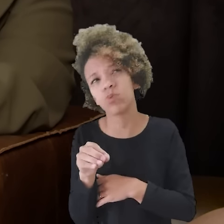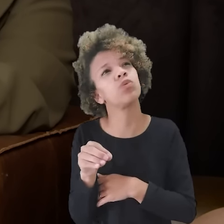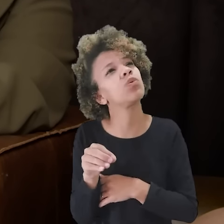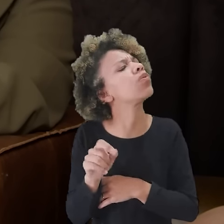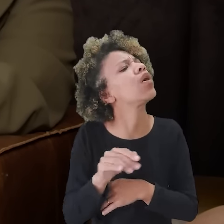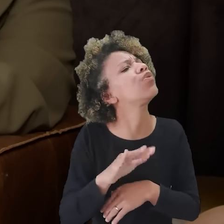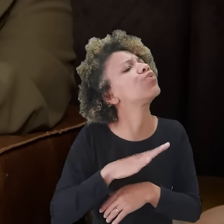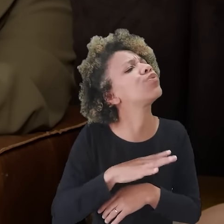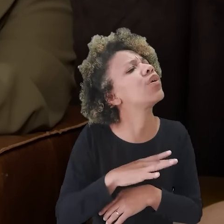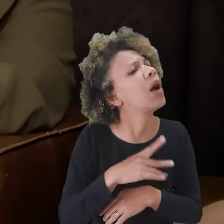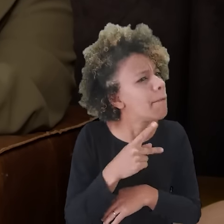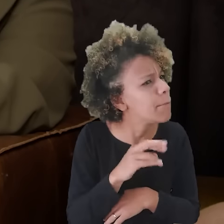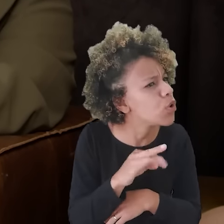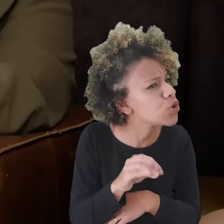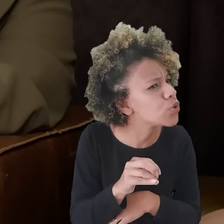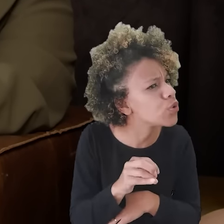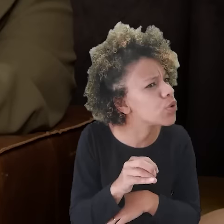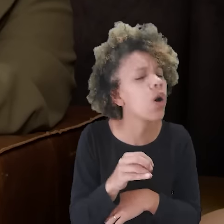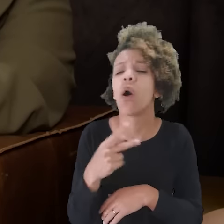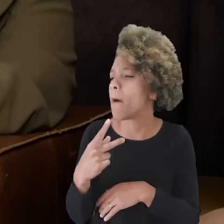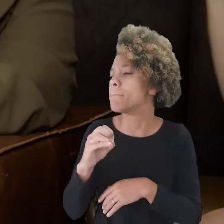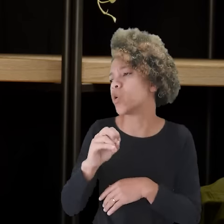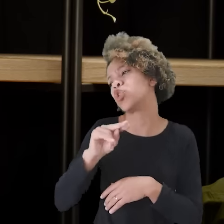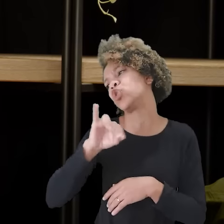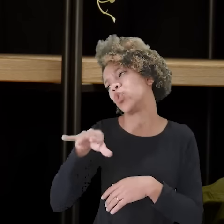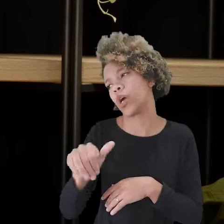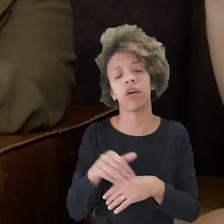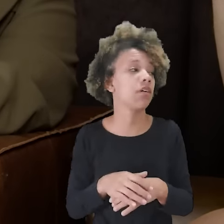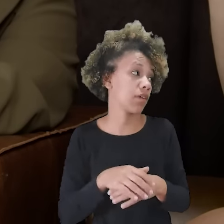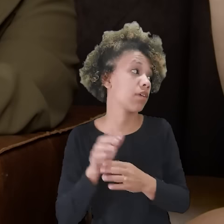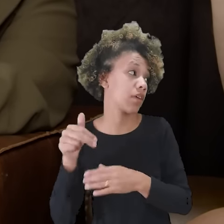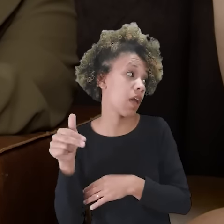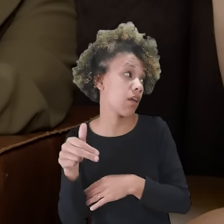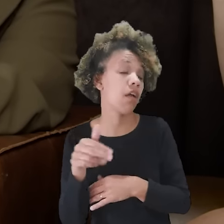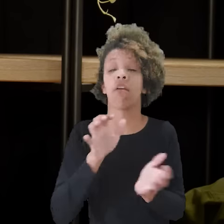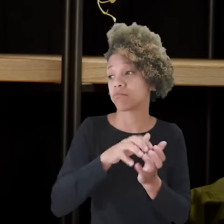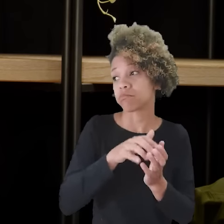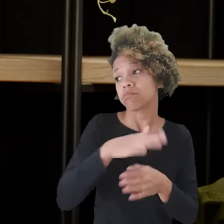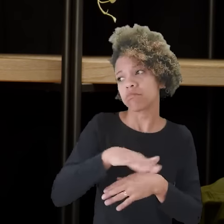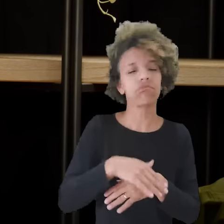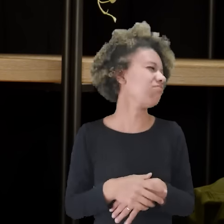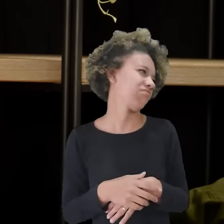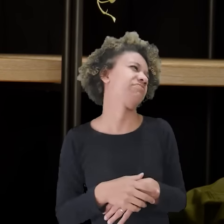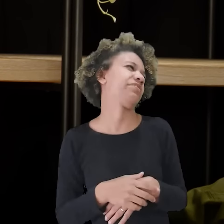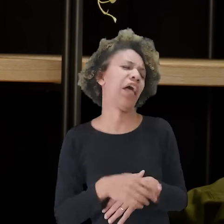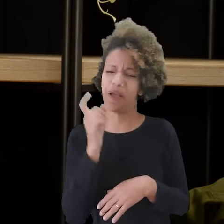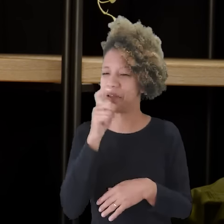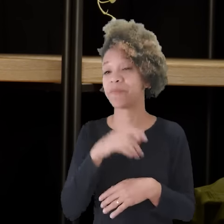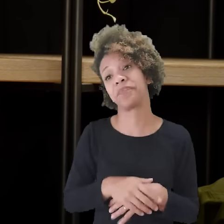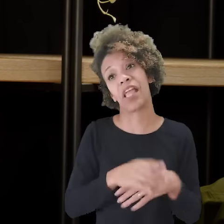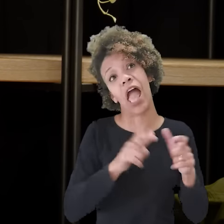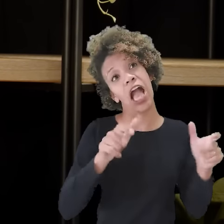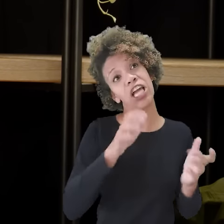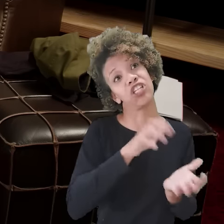Como é o nome da cidade que é a mesma de pontos né aí mesmo de Porto que é de Pernambuco que é a grande recife Vocês são muito me dizer a